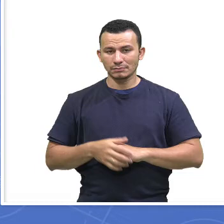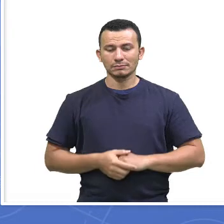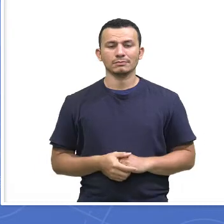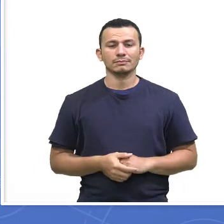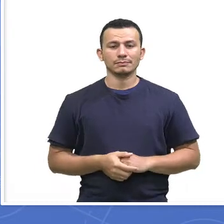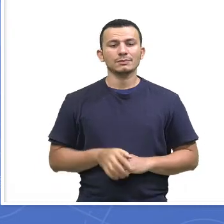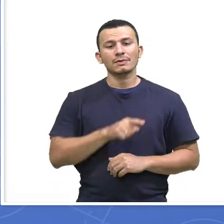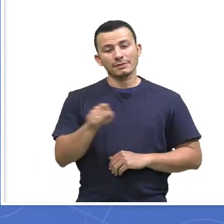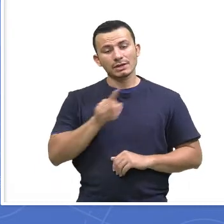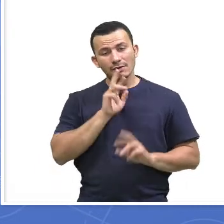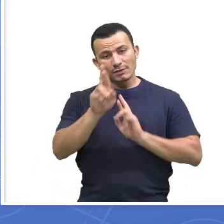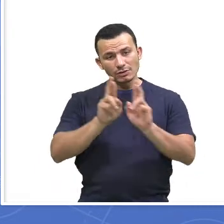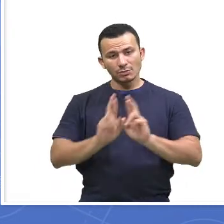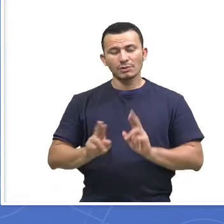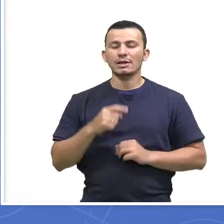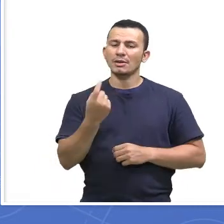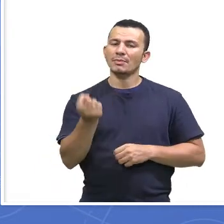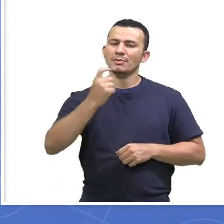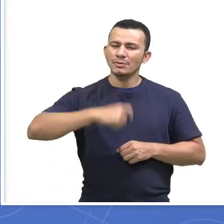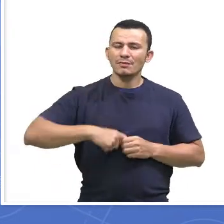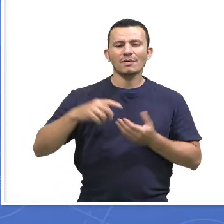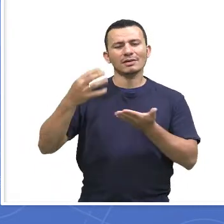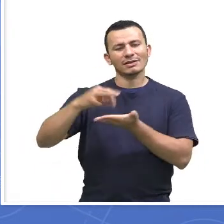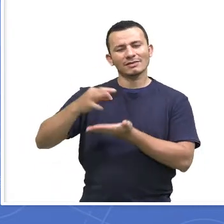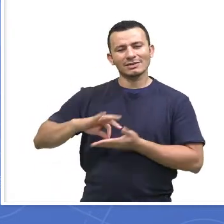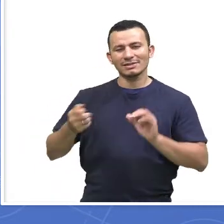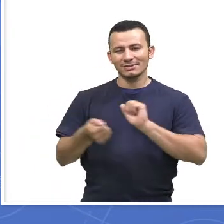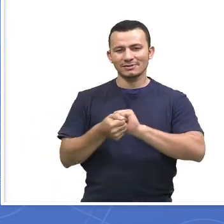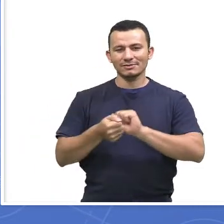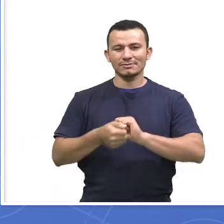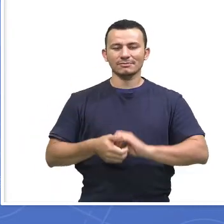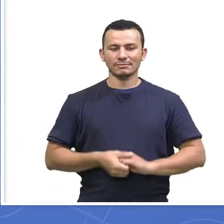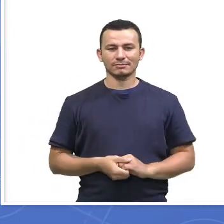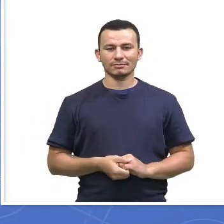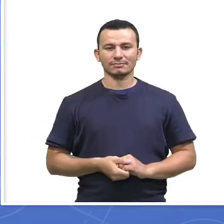marcar aí e daqui a pouco a gente volta para corrigir com vocês.